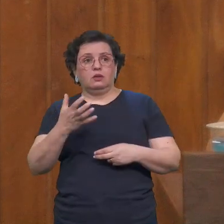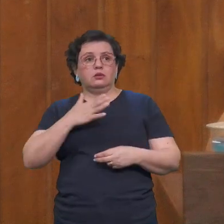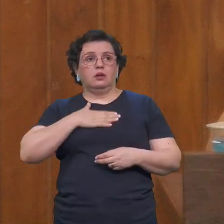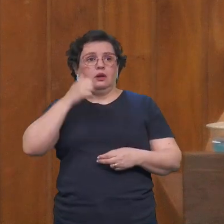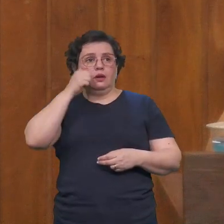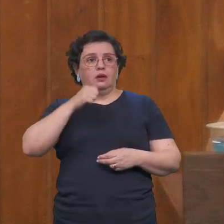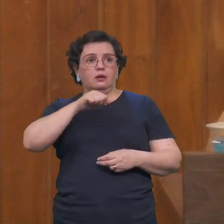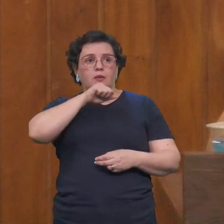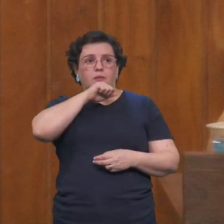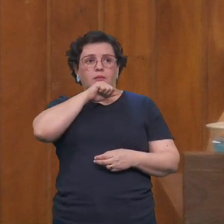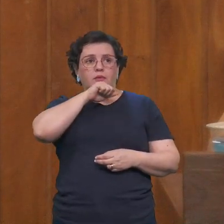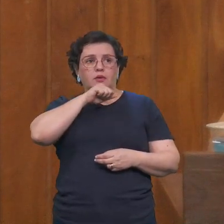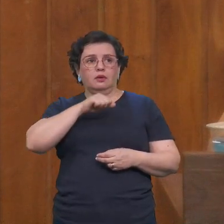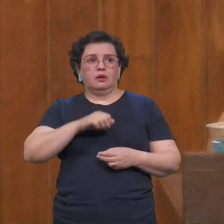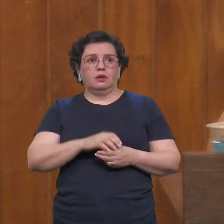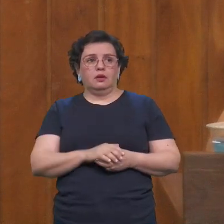mãe,